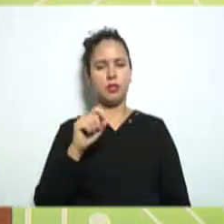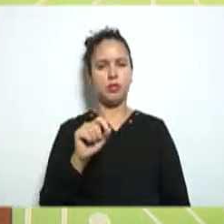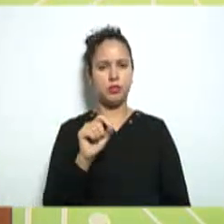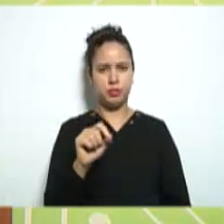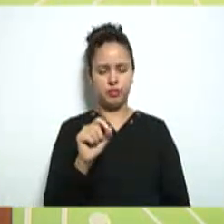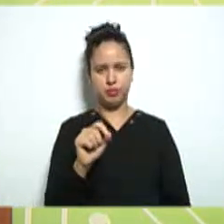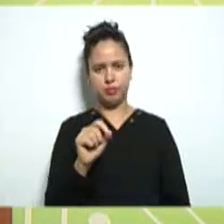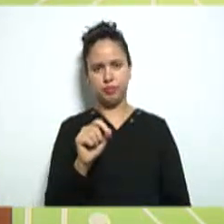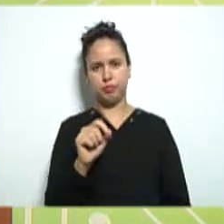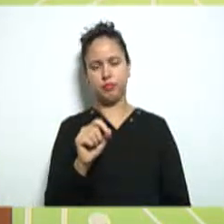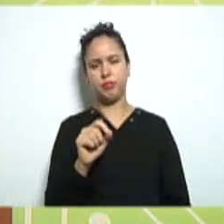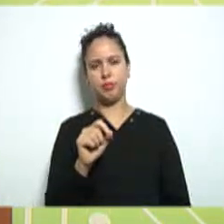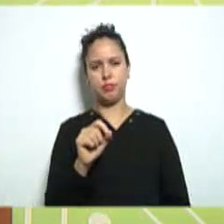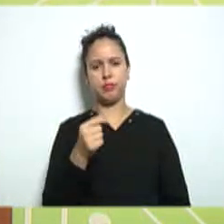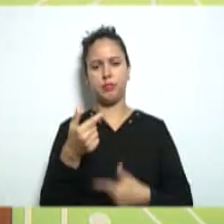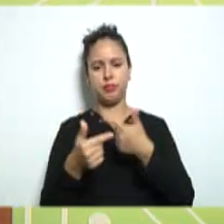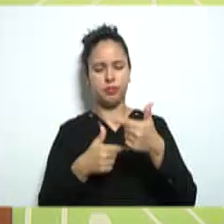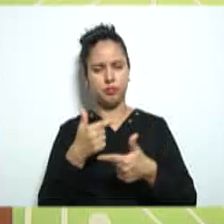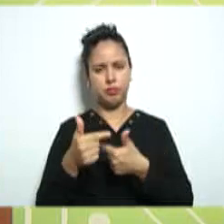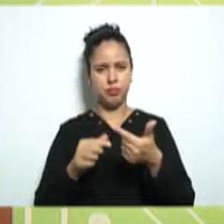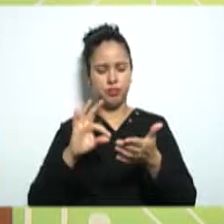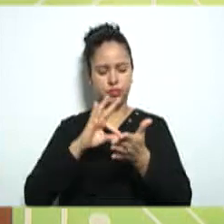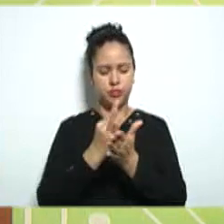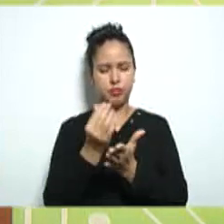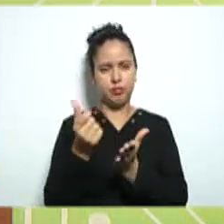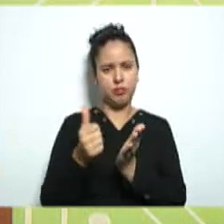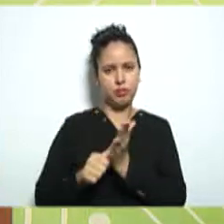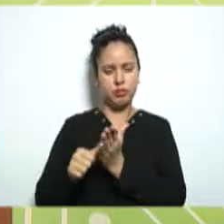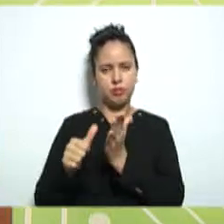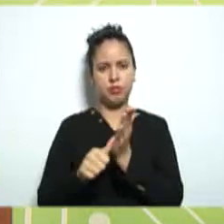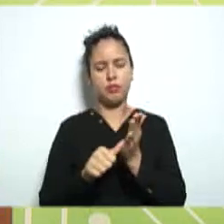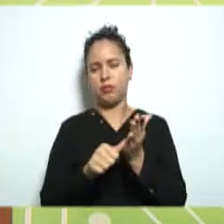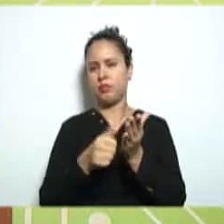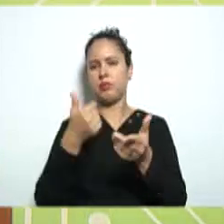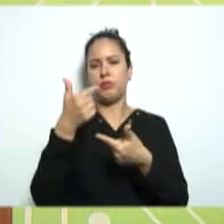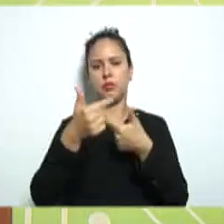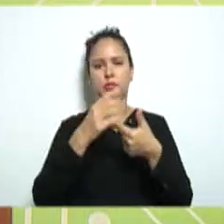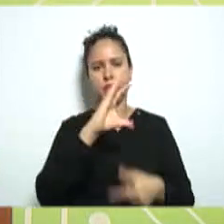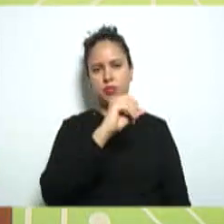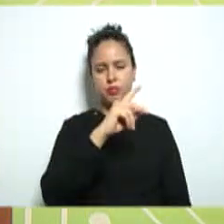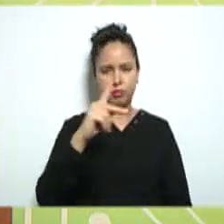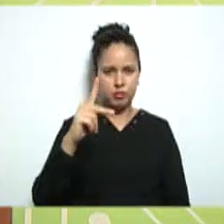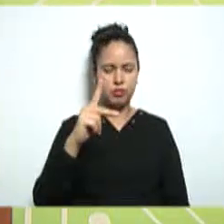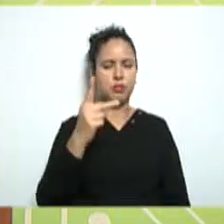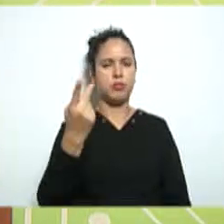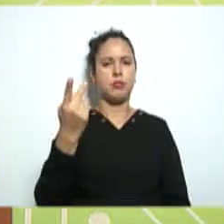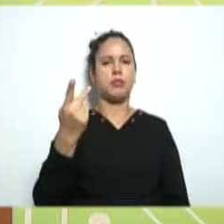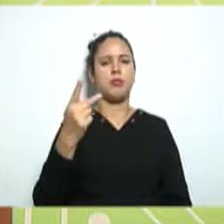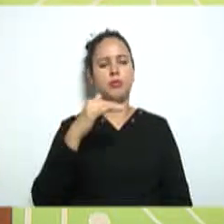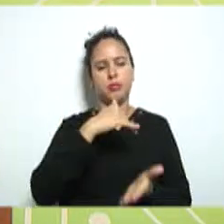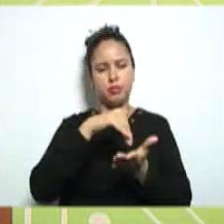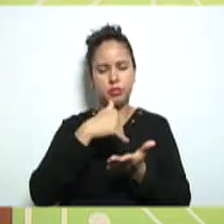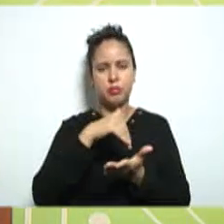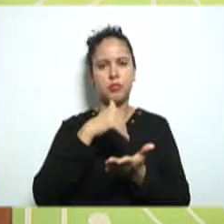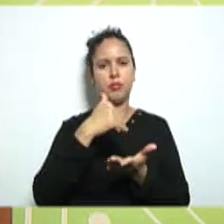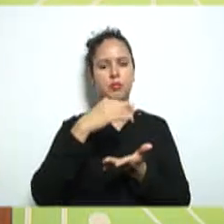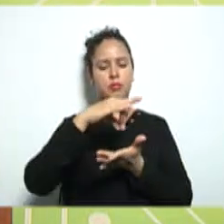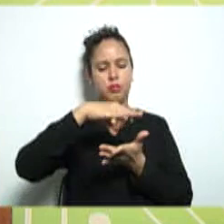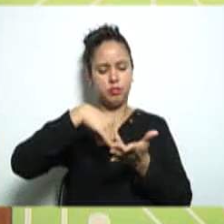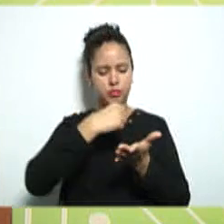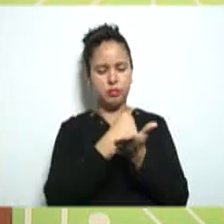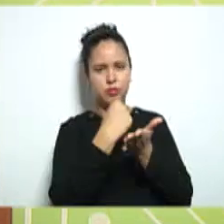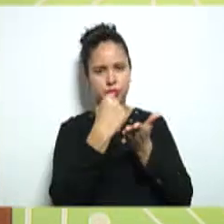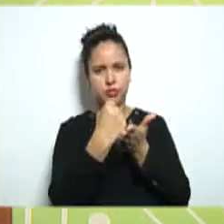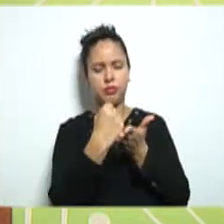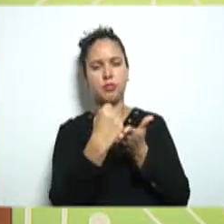uma cooperativa, eu como empregada de um escritório, empregada de qualquer lugar, de carteira assinada, de contrato